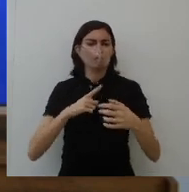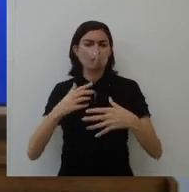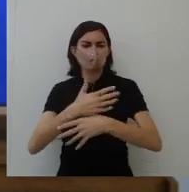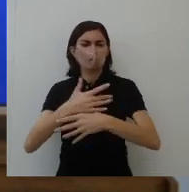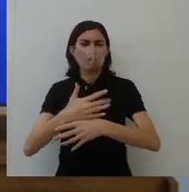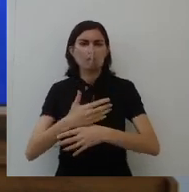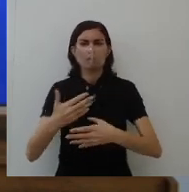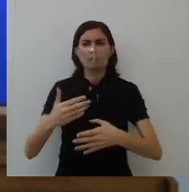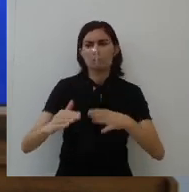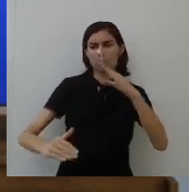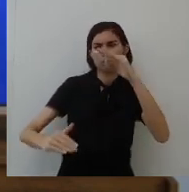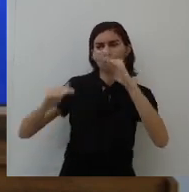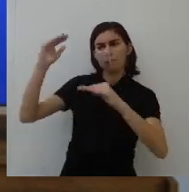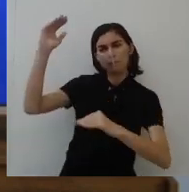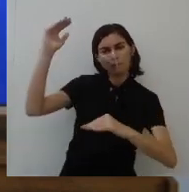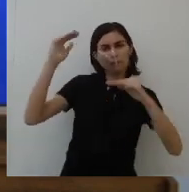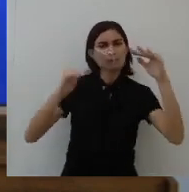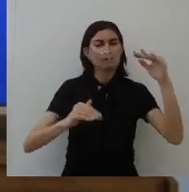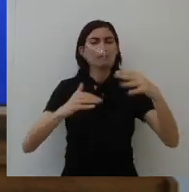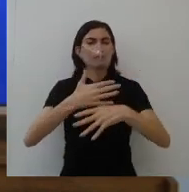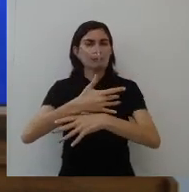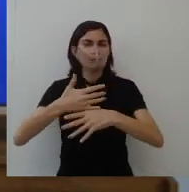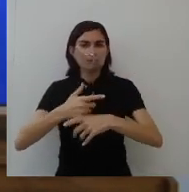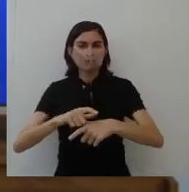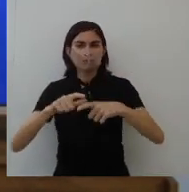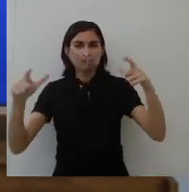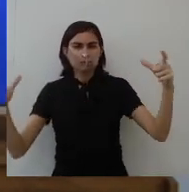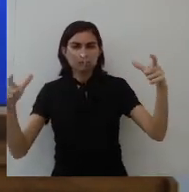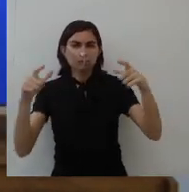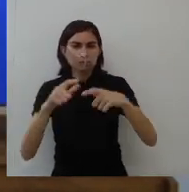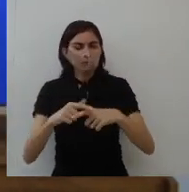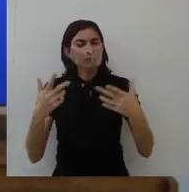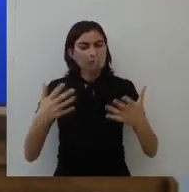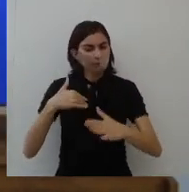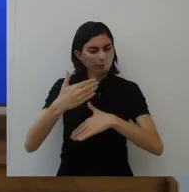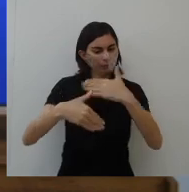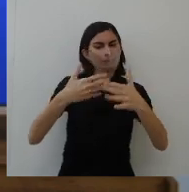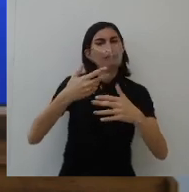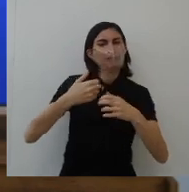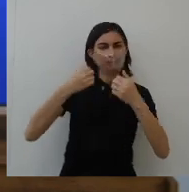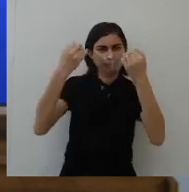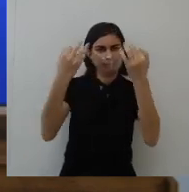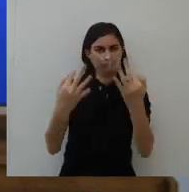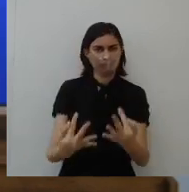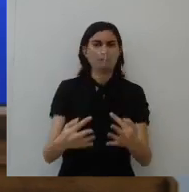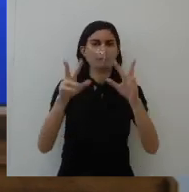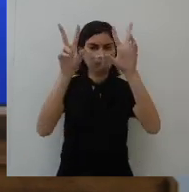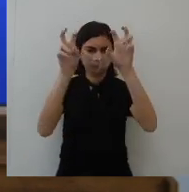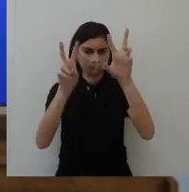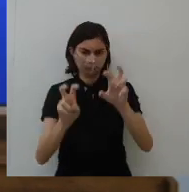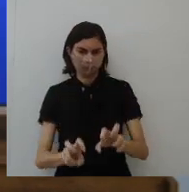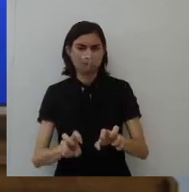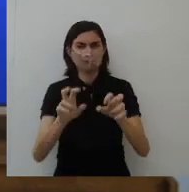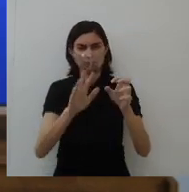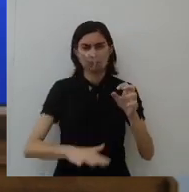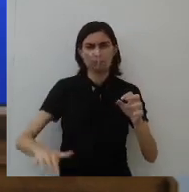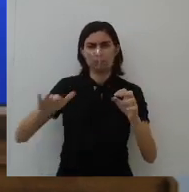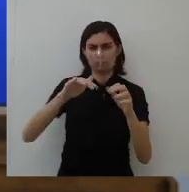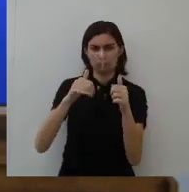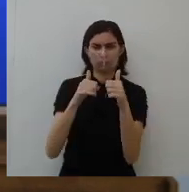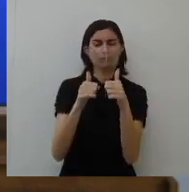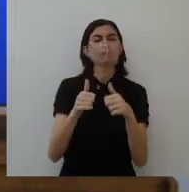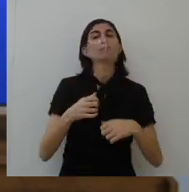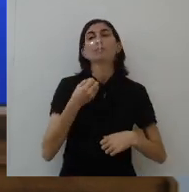chama isso de hierarquia. Mas a gente vai falar, né, ao longo da aula, a gente vai entrar nesses temas de rede e hierarquia urbana, tá